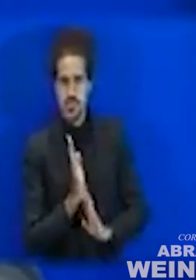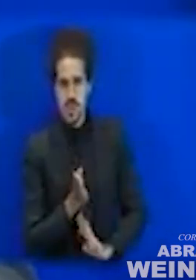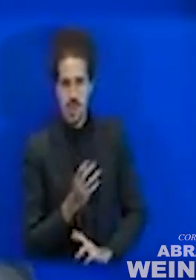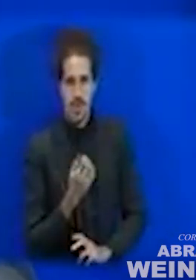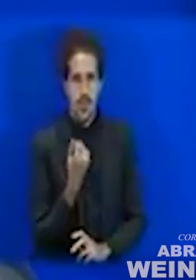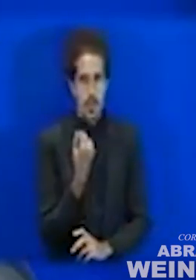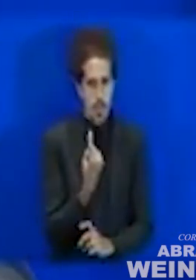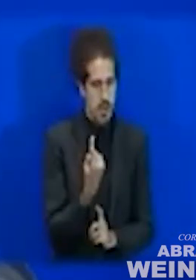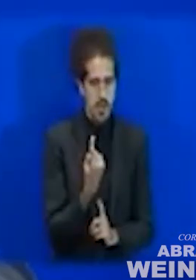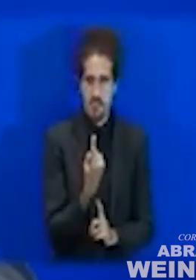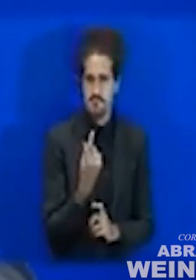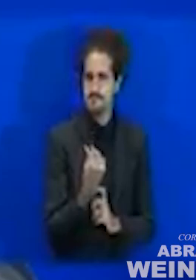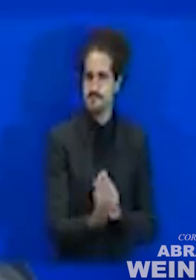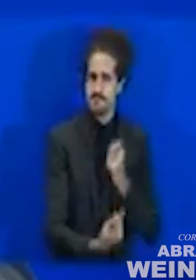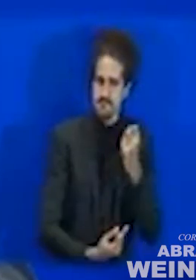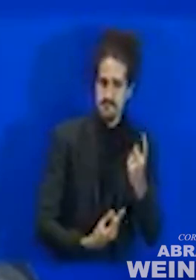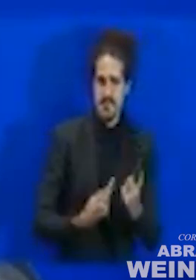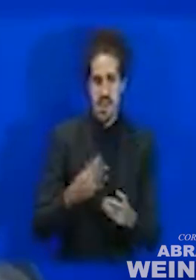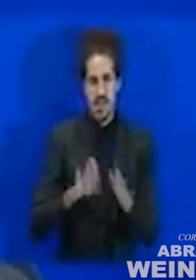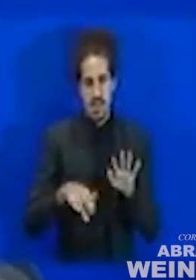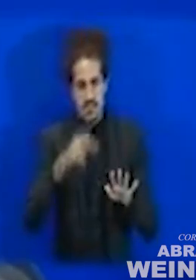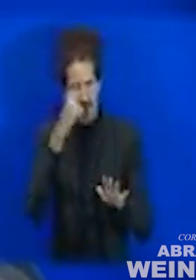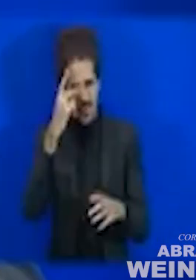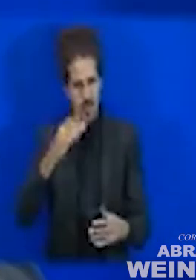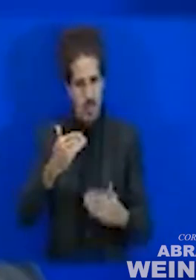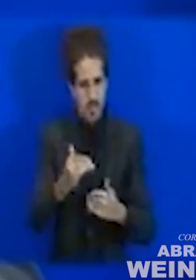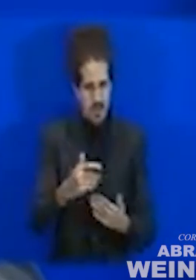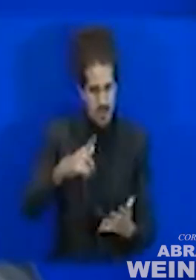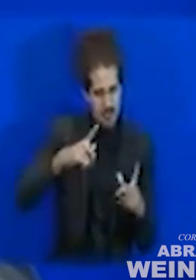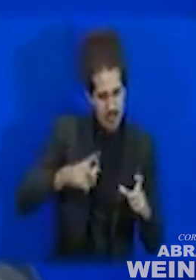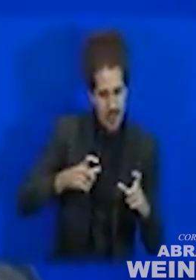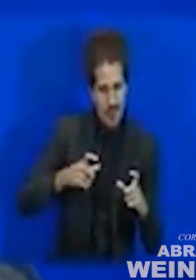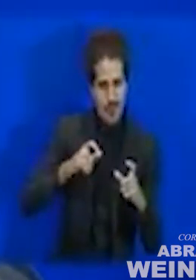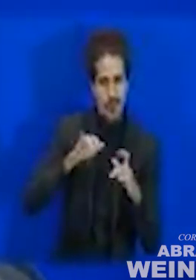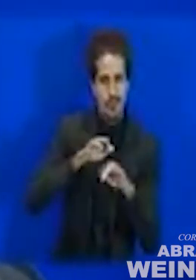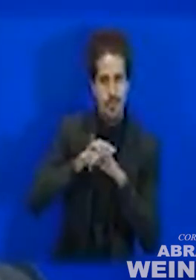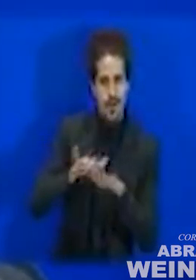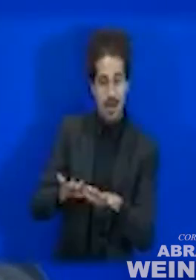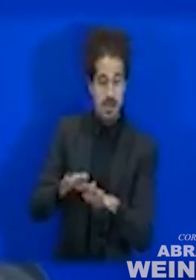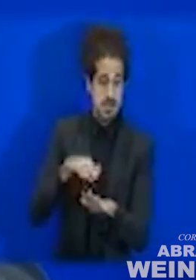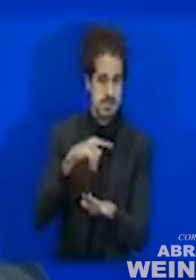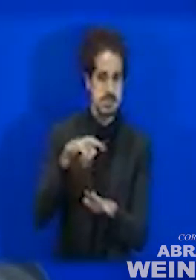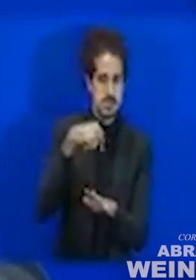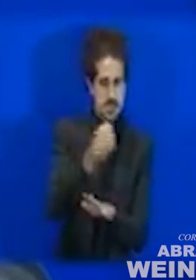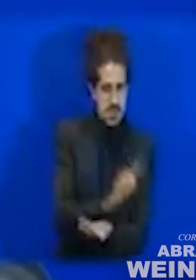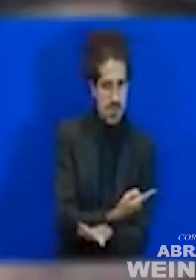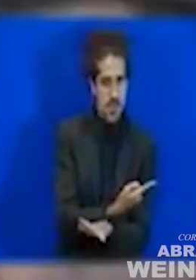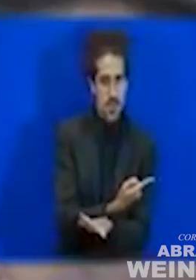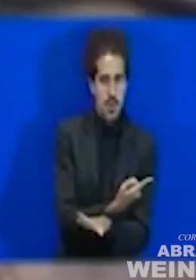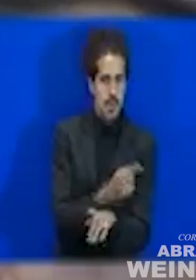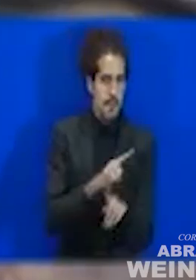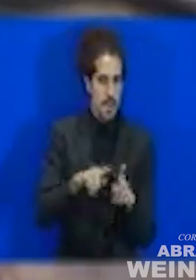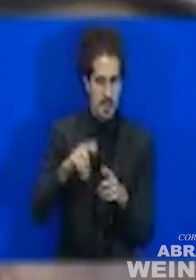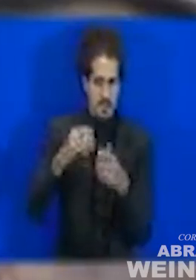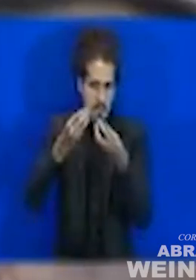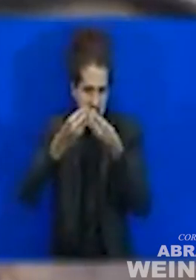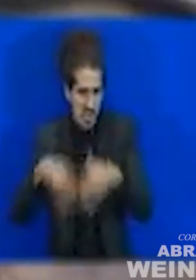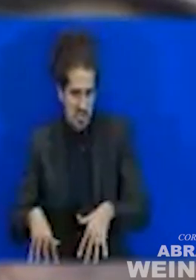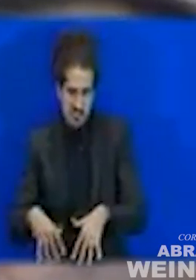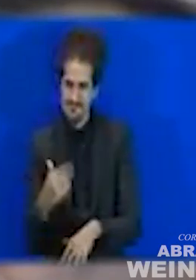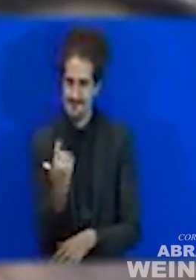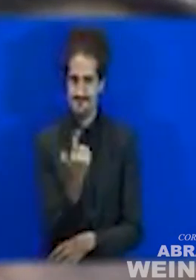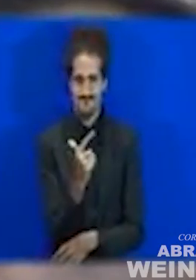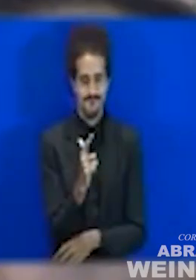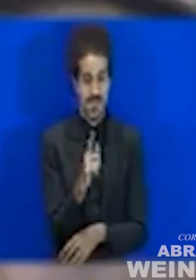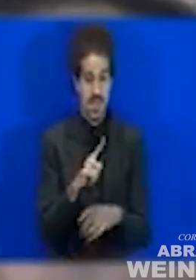como o ministro colocou, de pessoas que tiraram foto ou saíram com a prova. Depois que já estava sem dano nenhum. Depois do